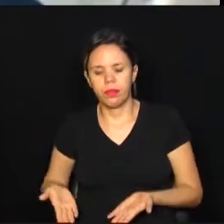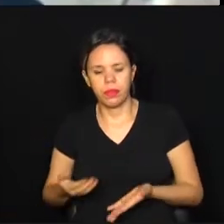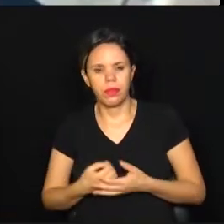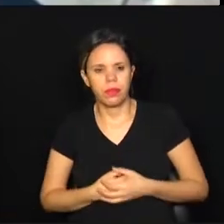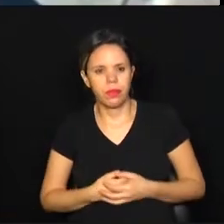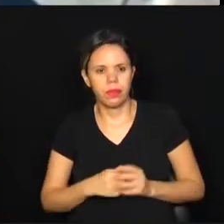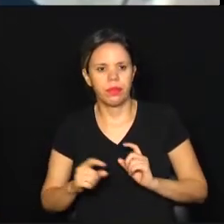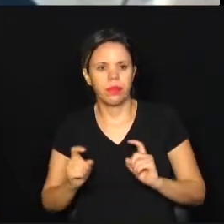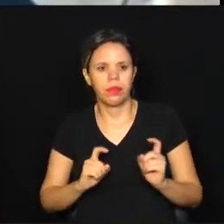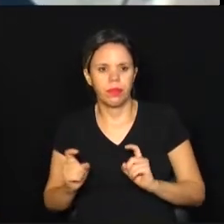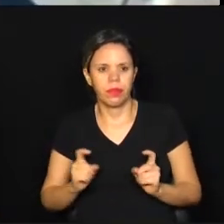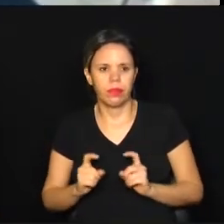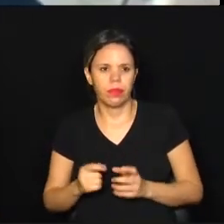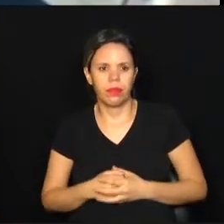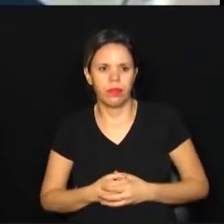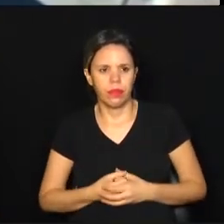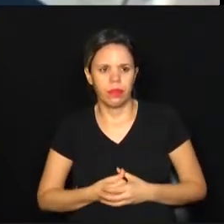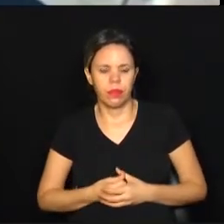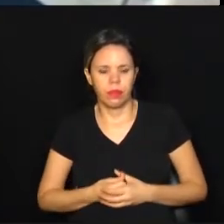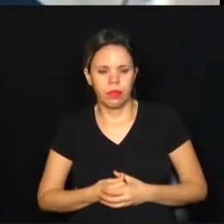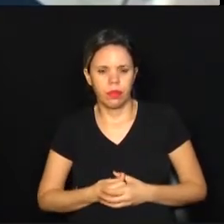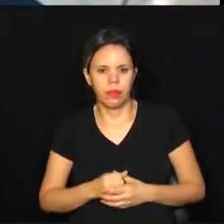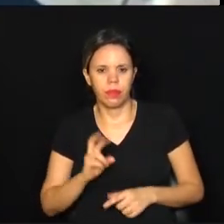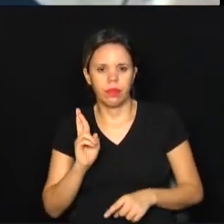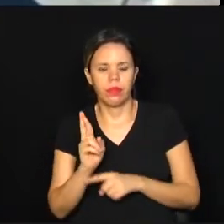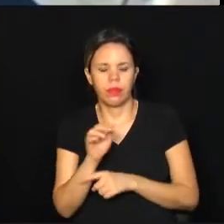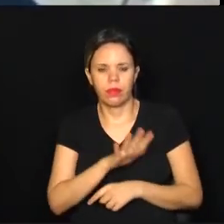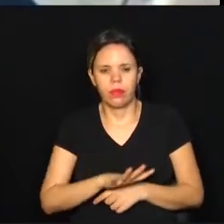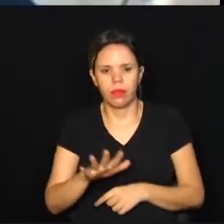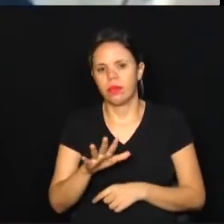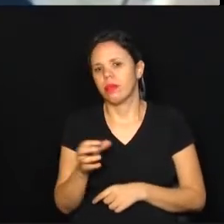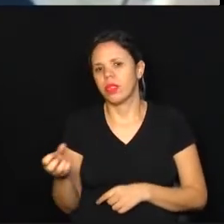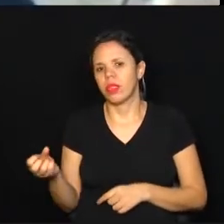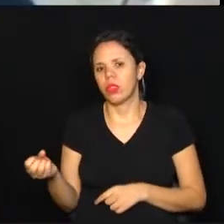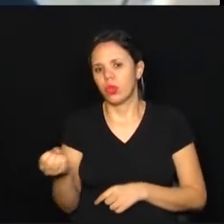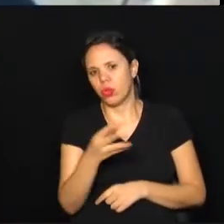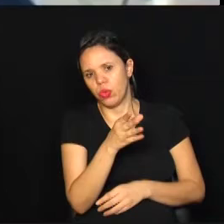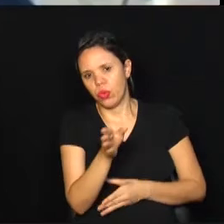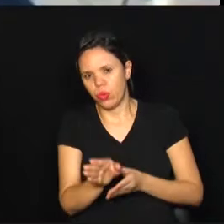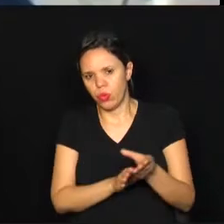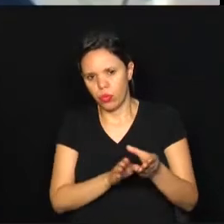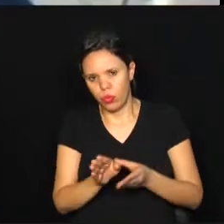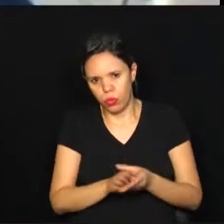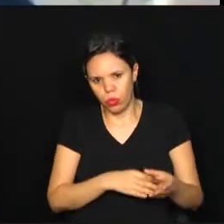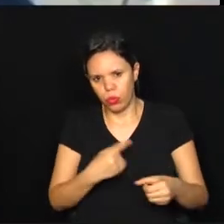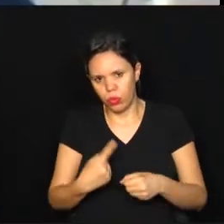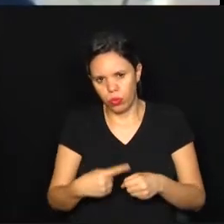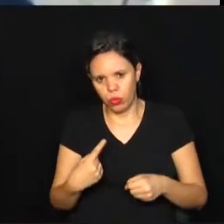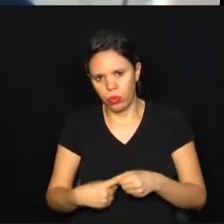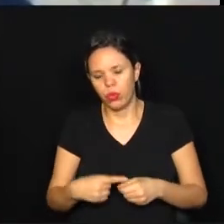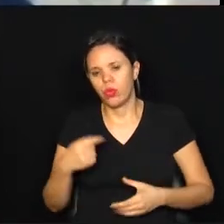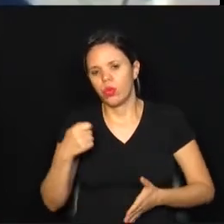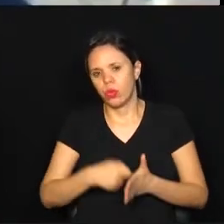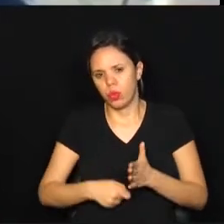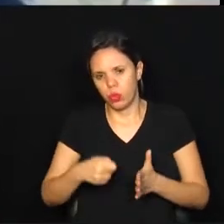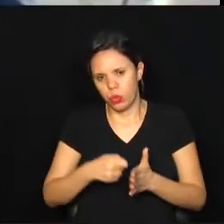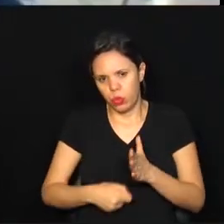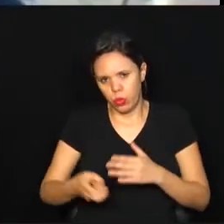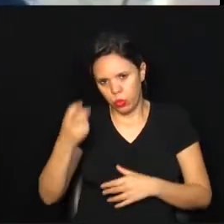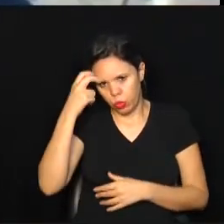numa reunião com representantes do novo Conselho Municipal de Políticas